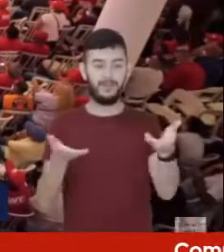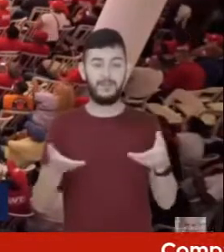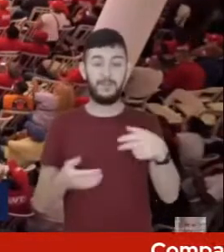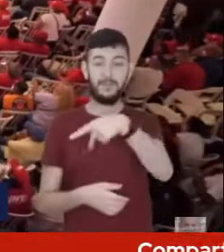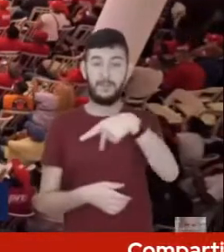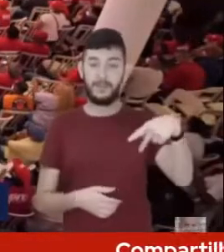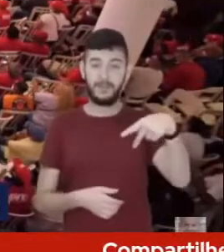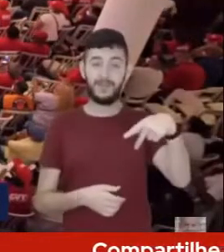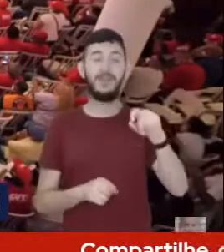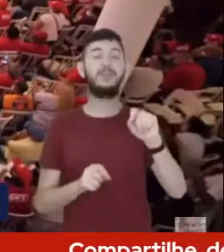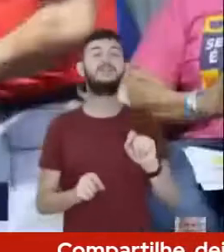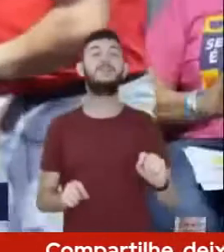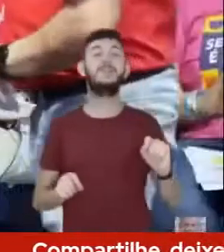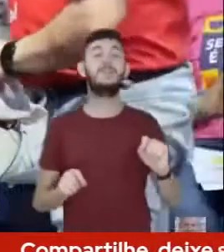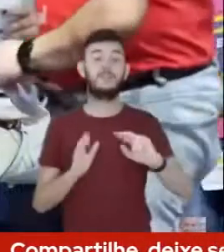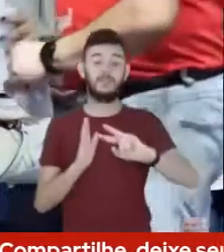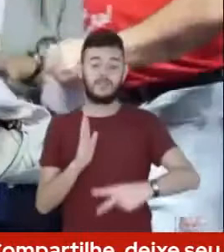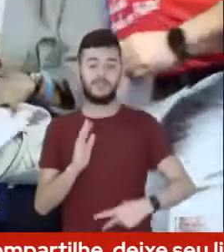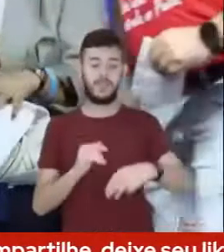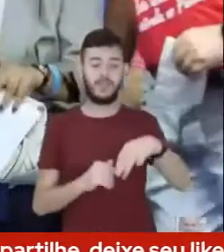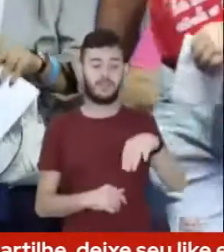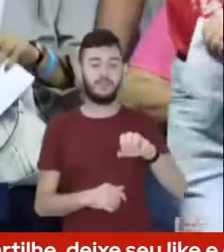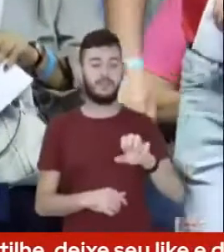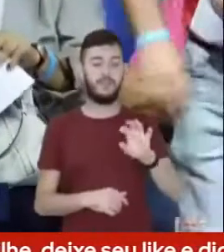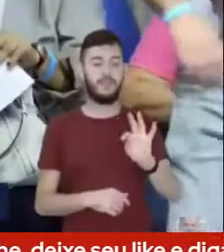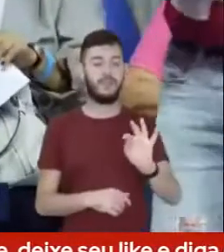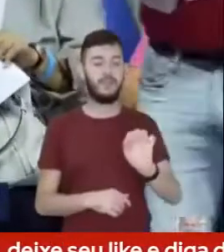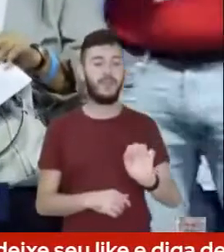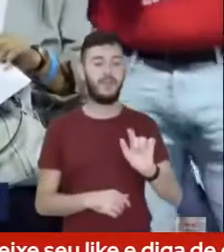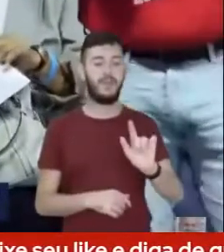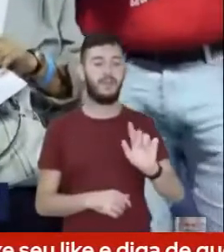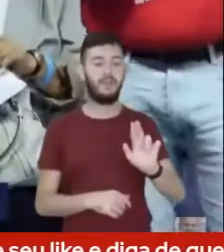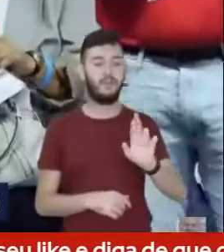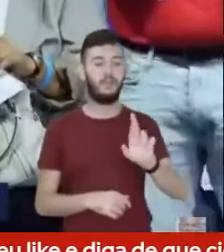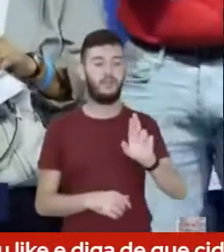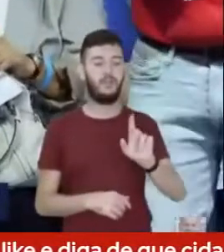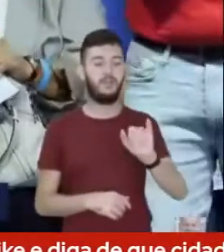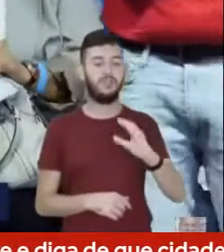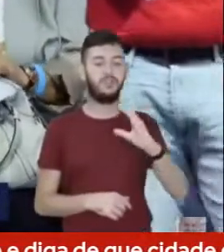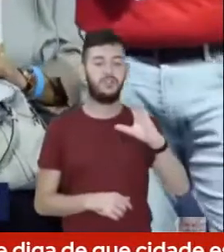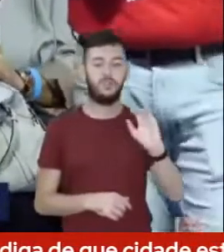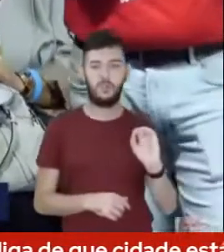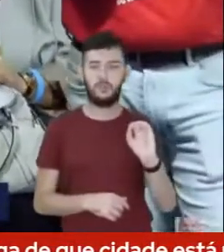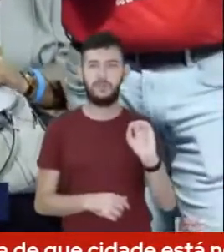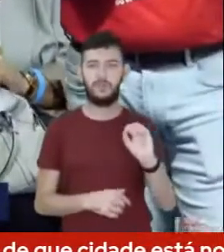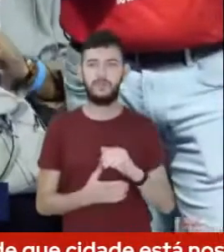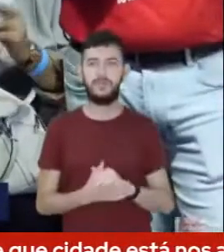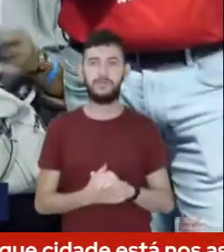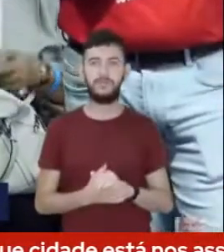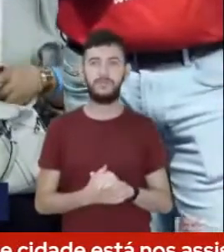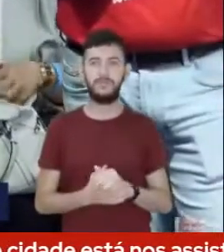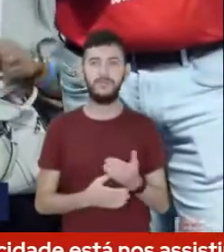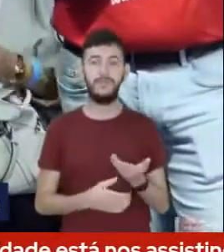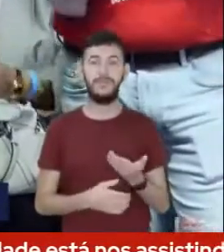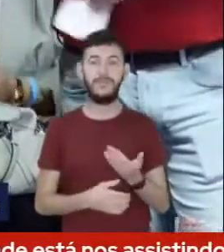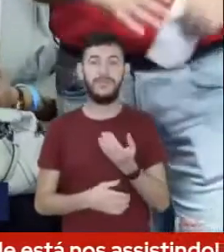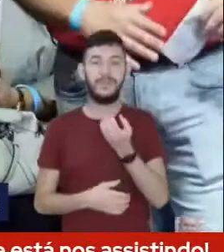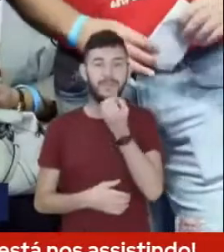Moisés. Obrigado, companheiro Sérgio. Bom dia a todos os companheiros e todas as